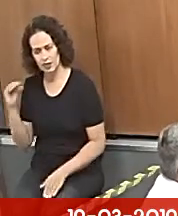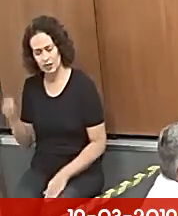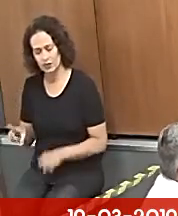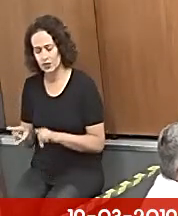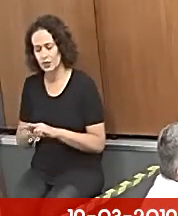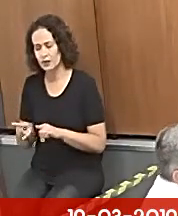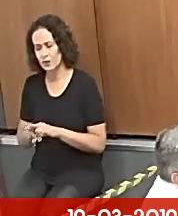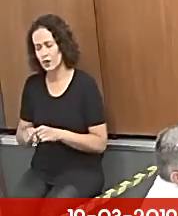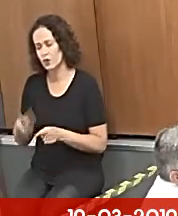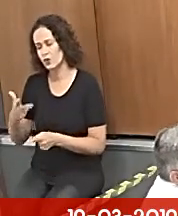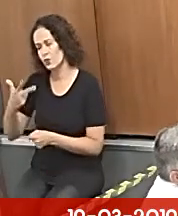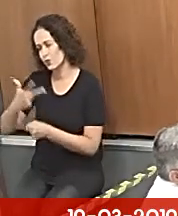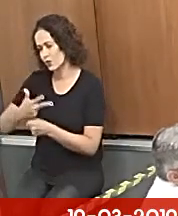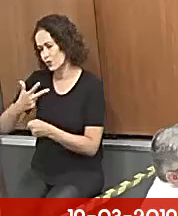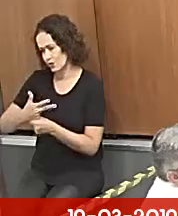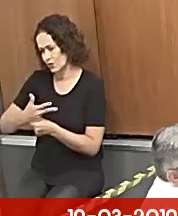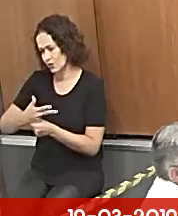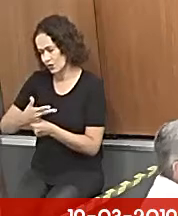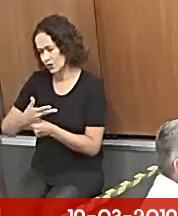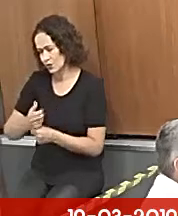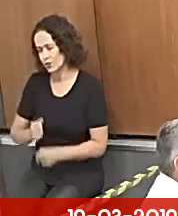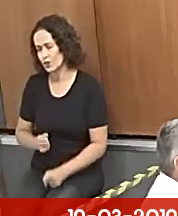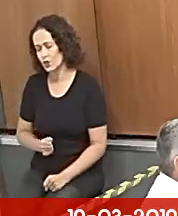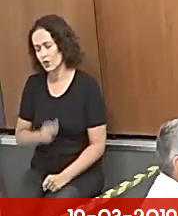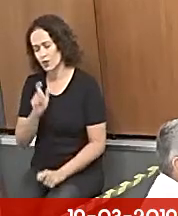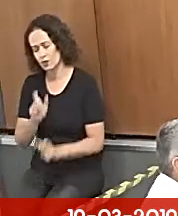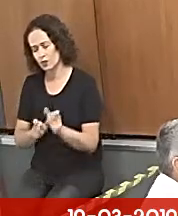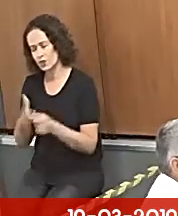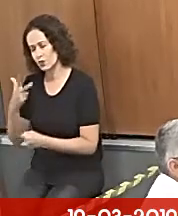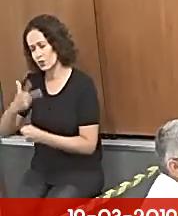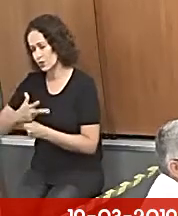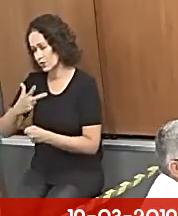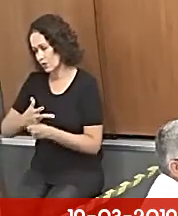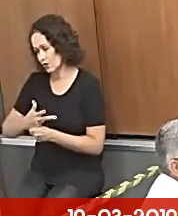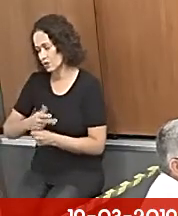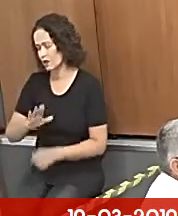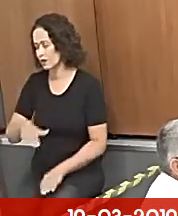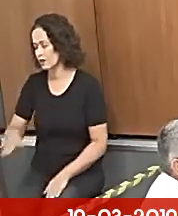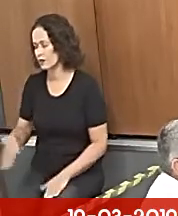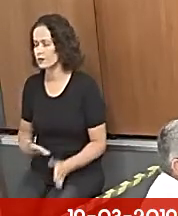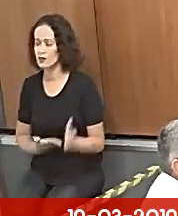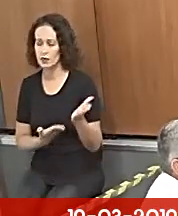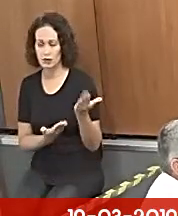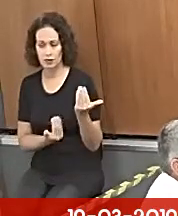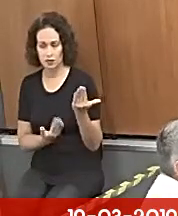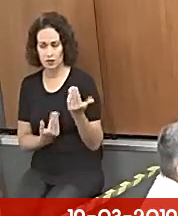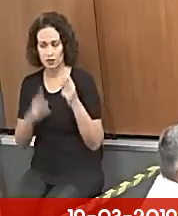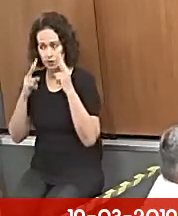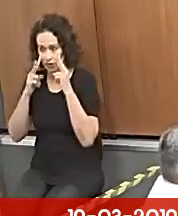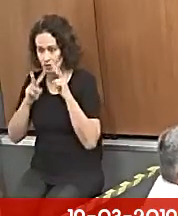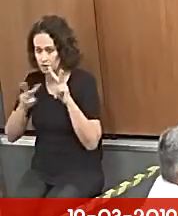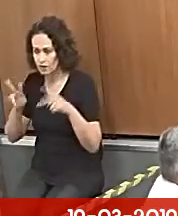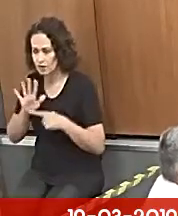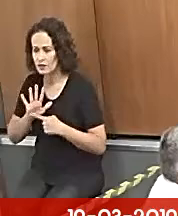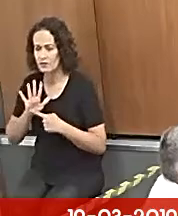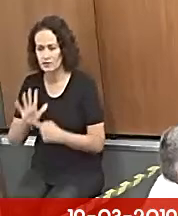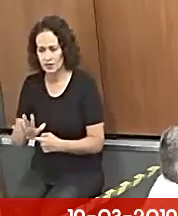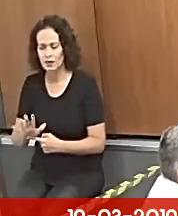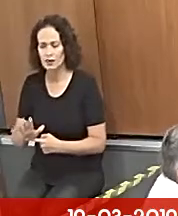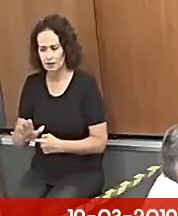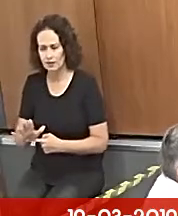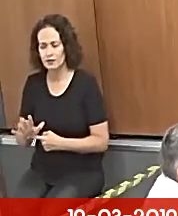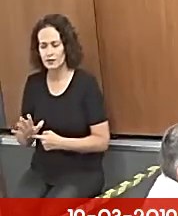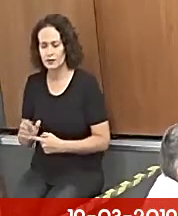idosa é a diferença que o da pessoa idosa e daí da criança e do adolescente tem mais visibilidade e tem um fundo